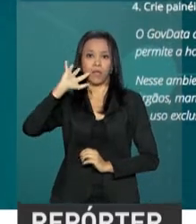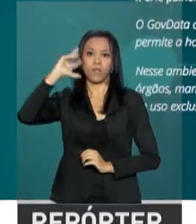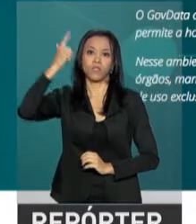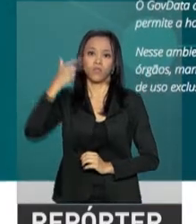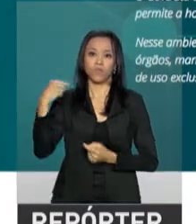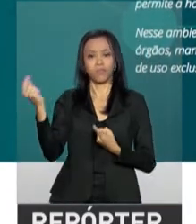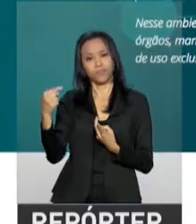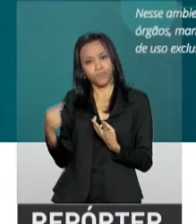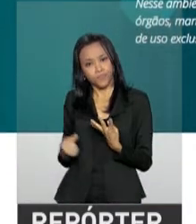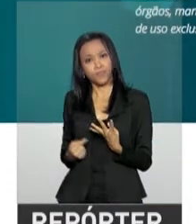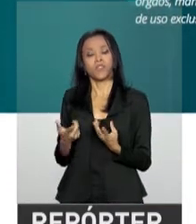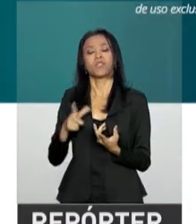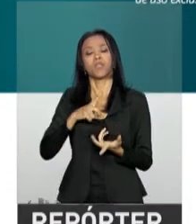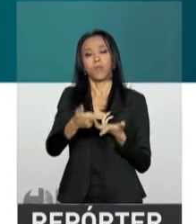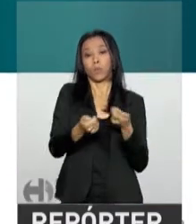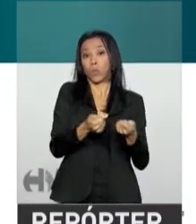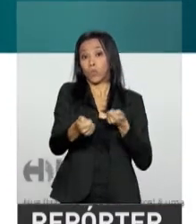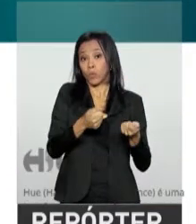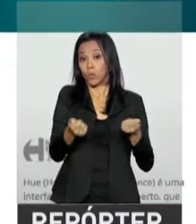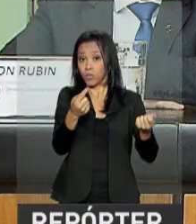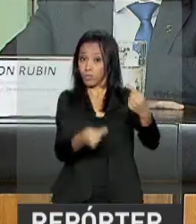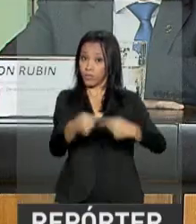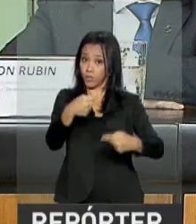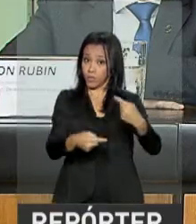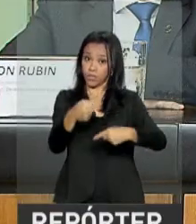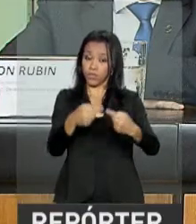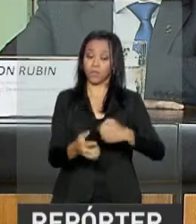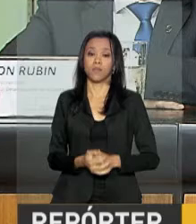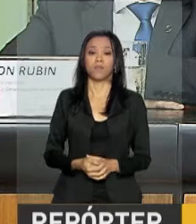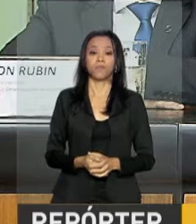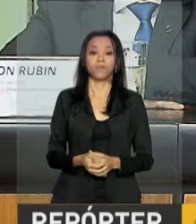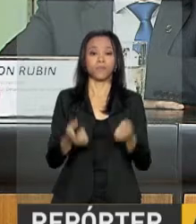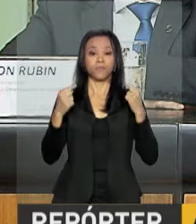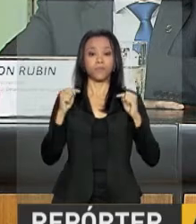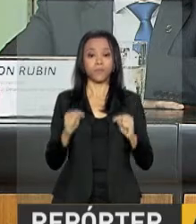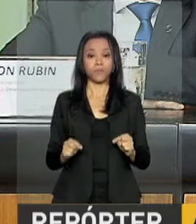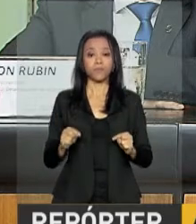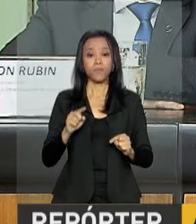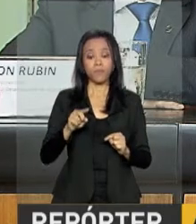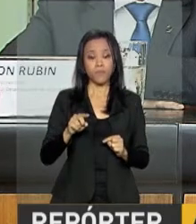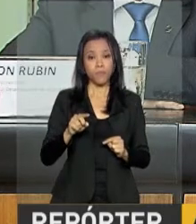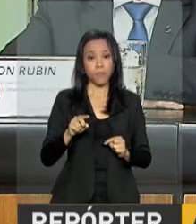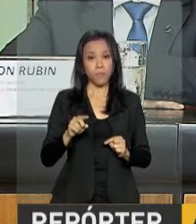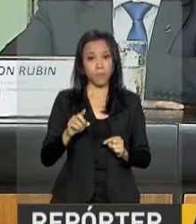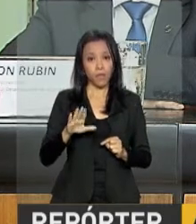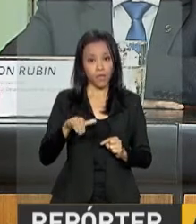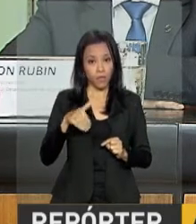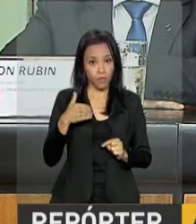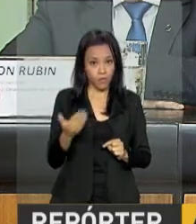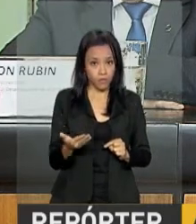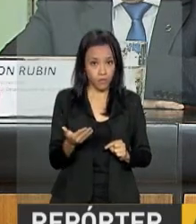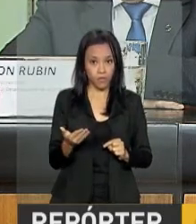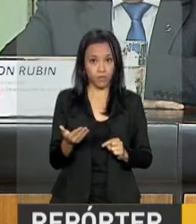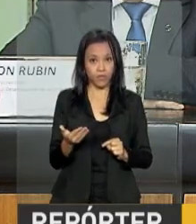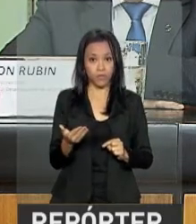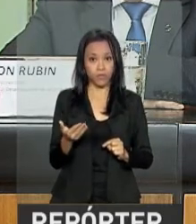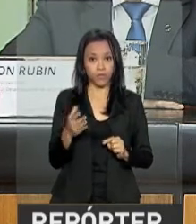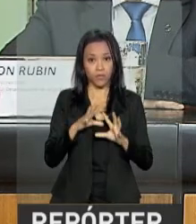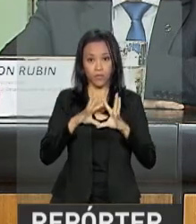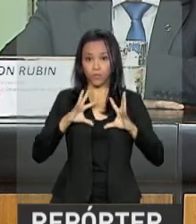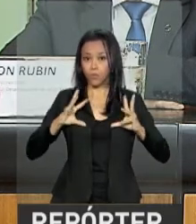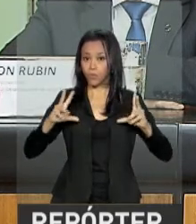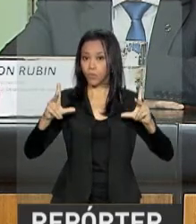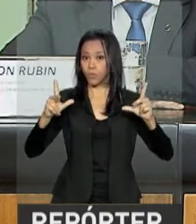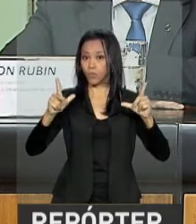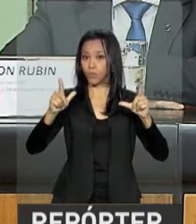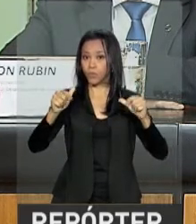a gestão e o controle de políticas públicas te dar um momento em que isso for um eu gravo já concentra num